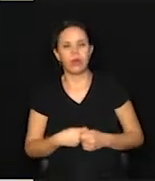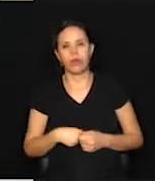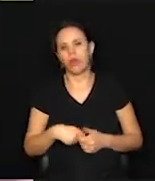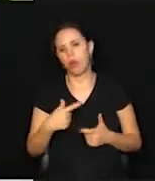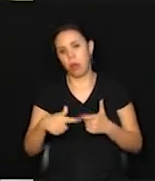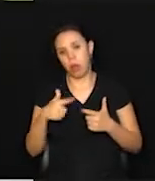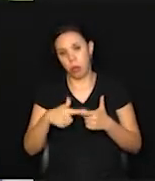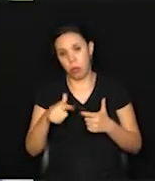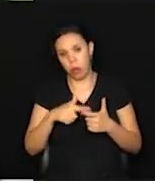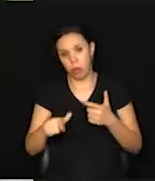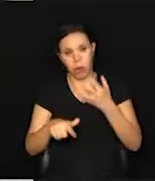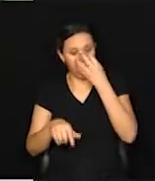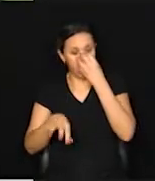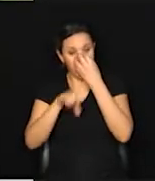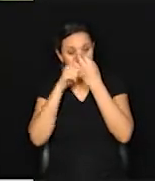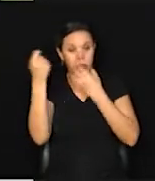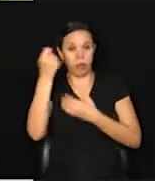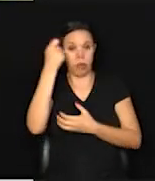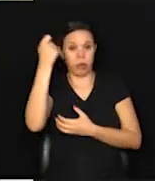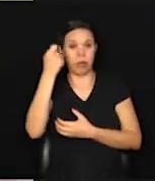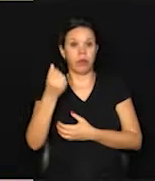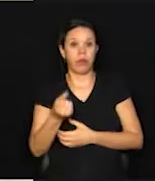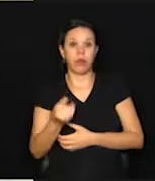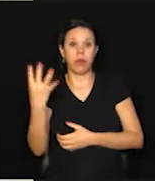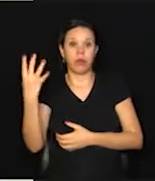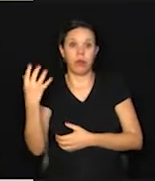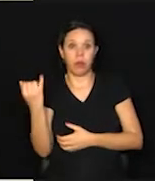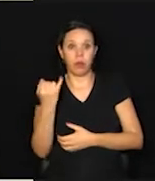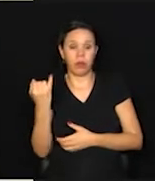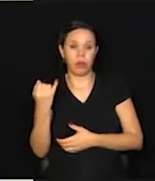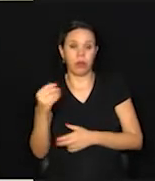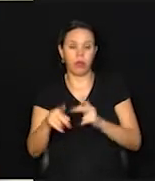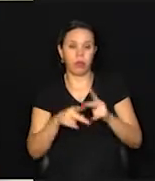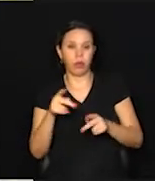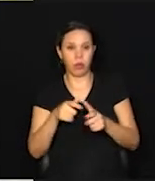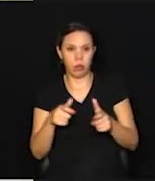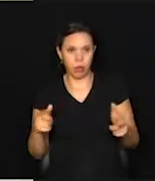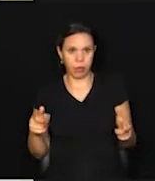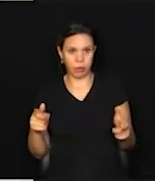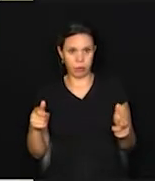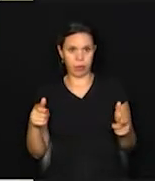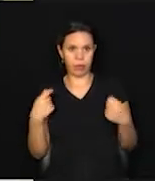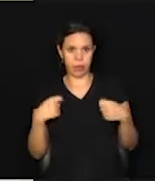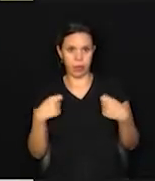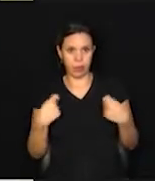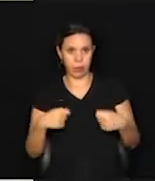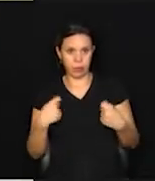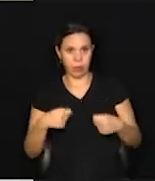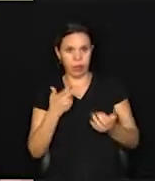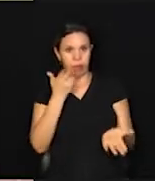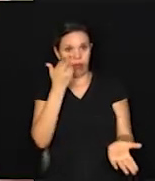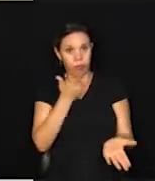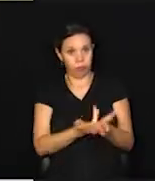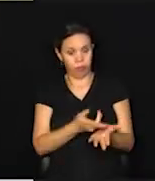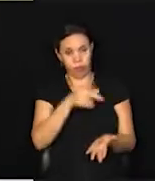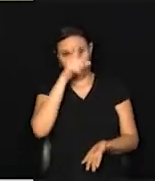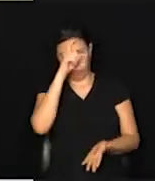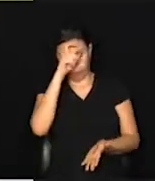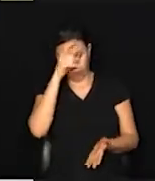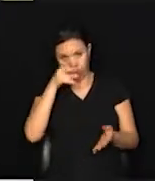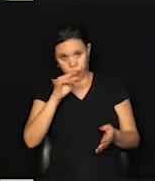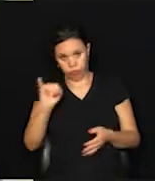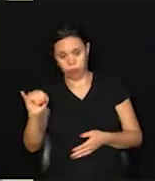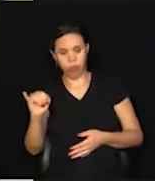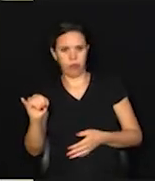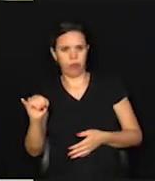respiratória aguda grave, que levava um percentual significativo das pessoas a precisarem de internação hospitalar, leitos de UTI,